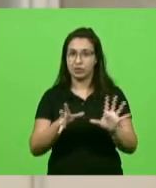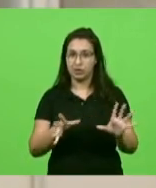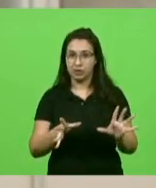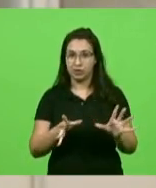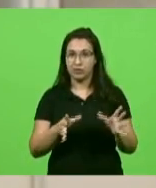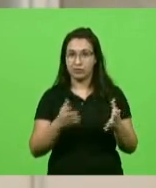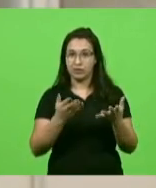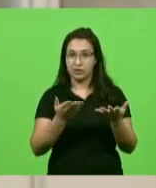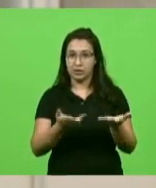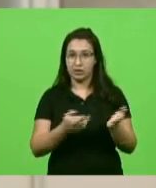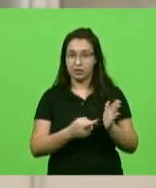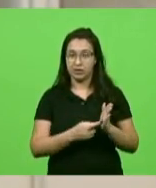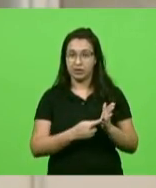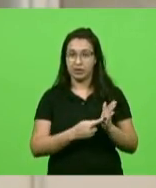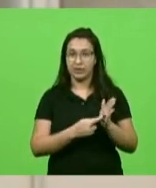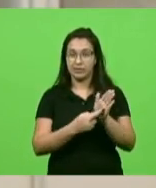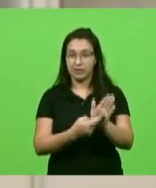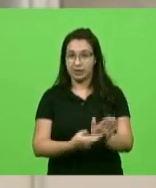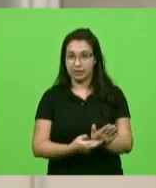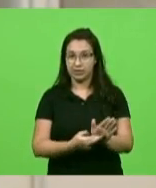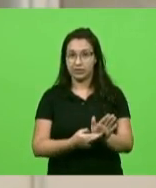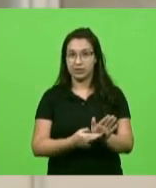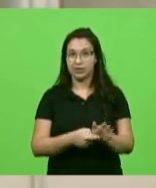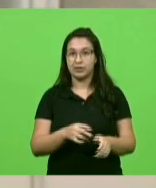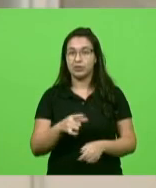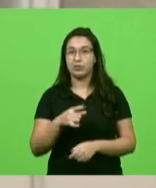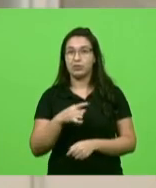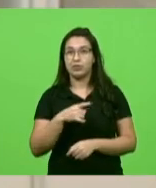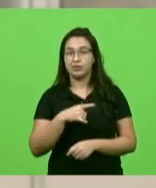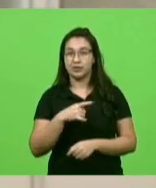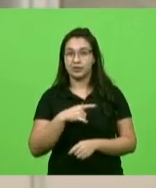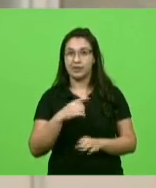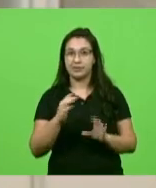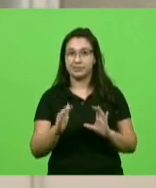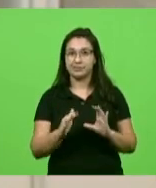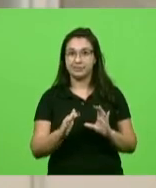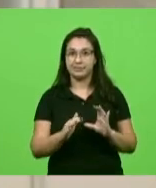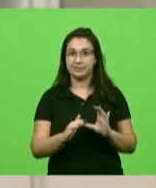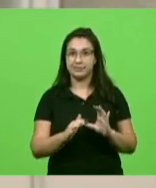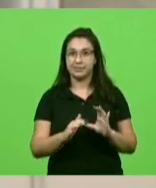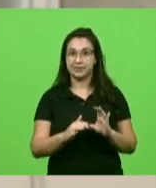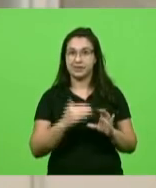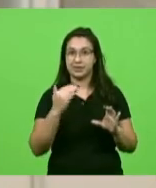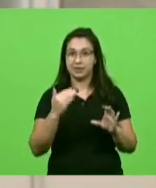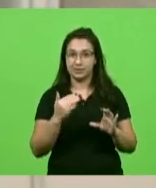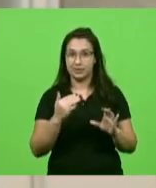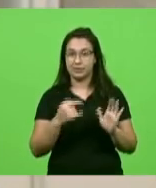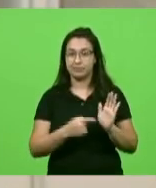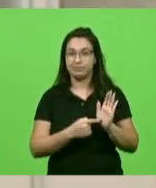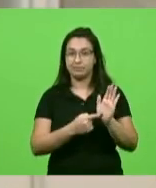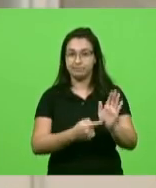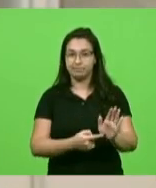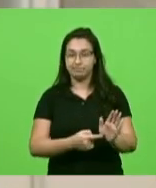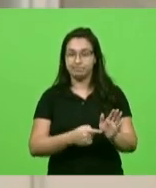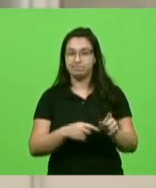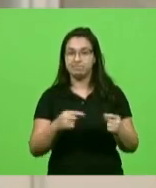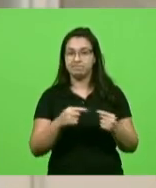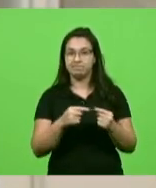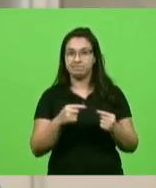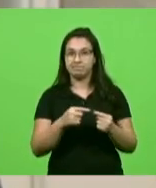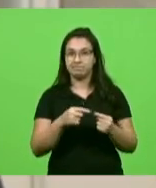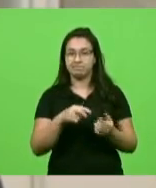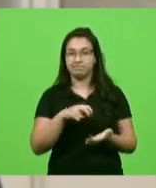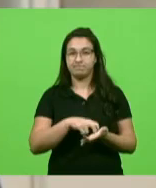que guarda Cine similitude com o recebimento da denúncia no processo penal